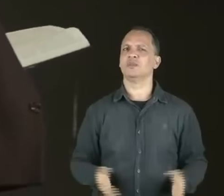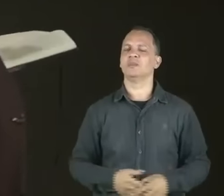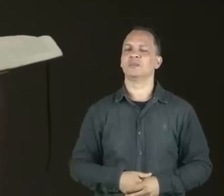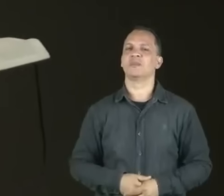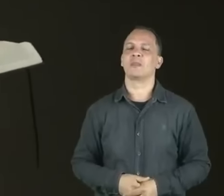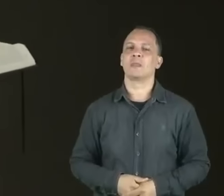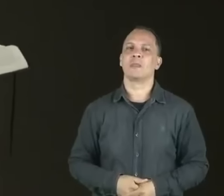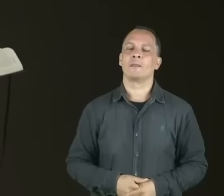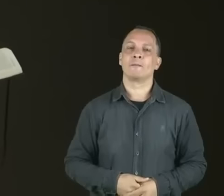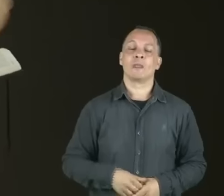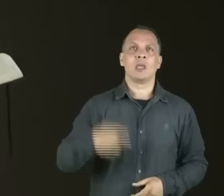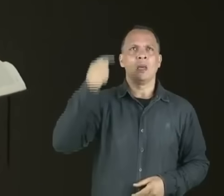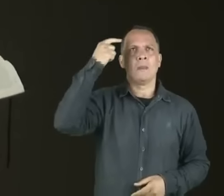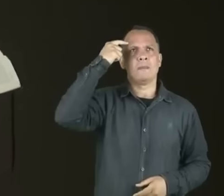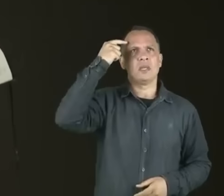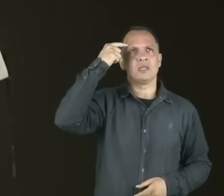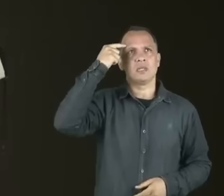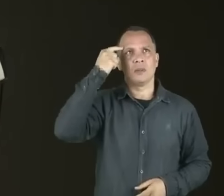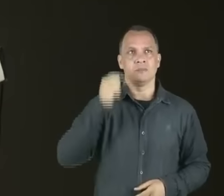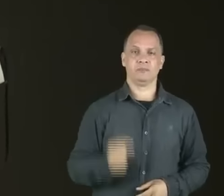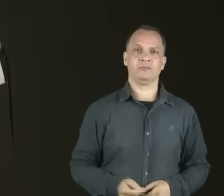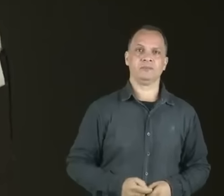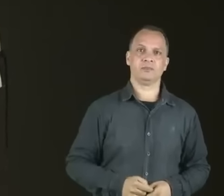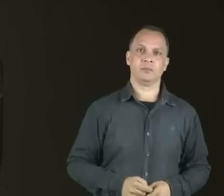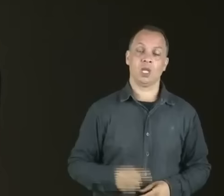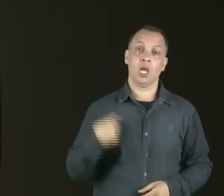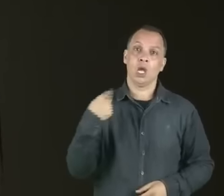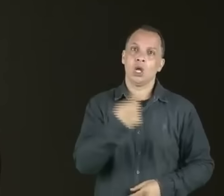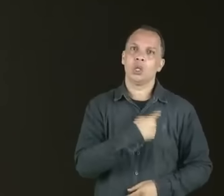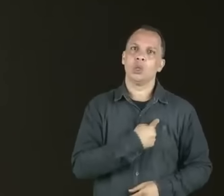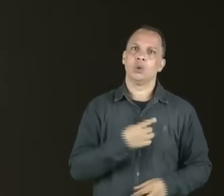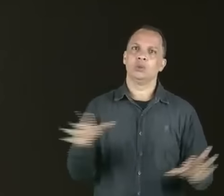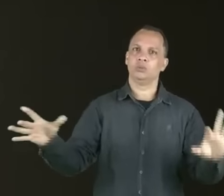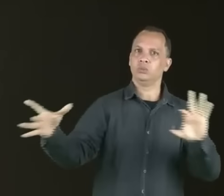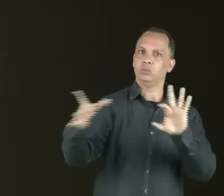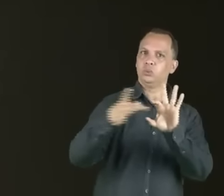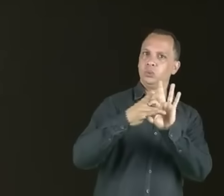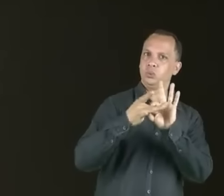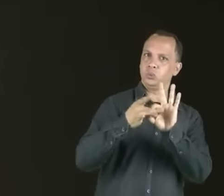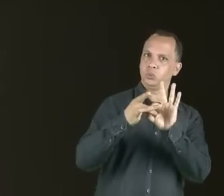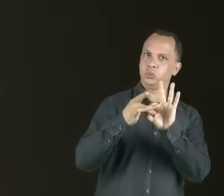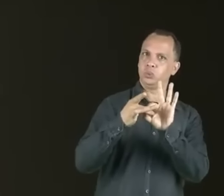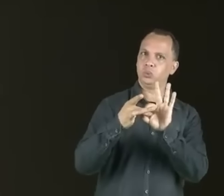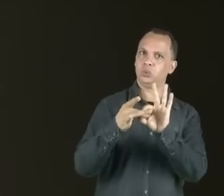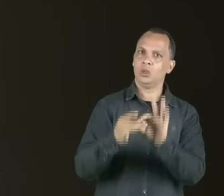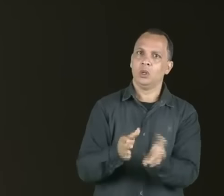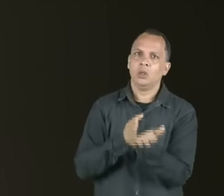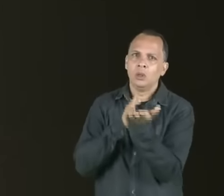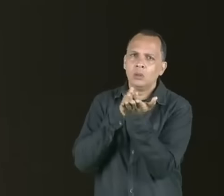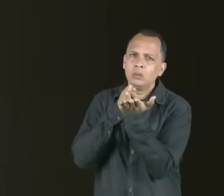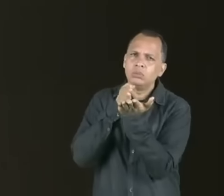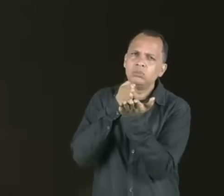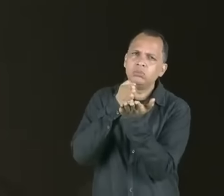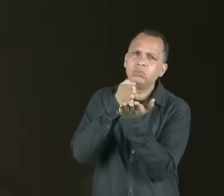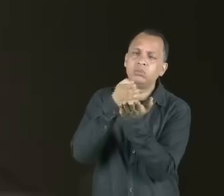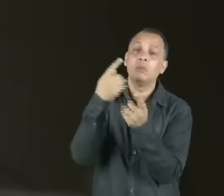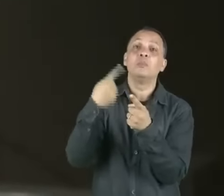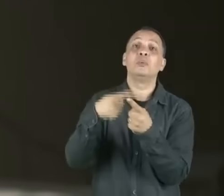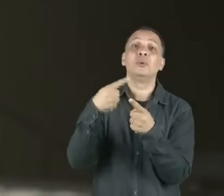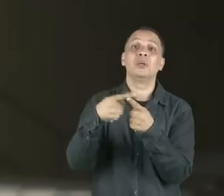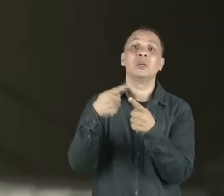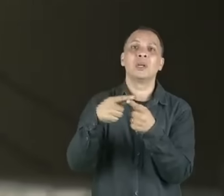Celestiais e nas regiões Celestiais nós combatemos lutamos contra